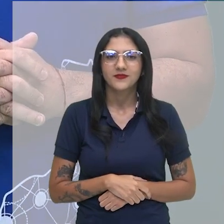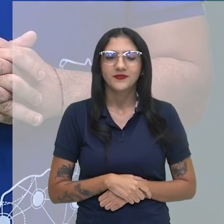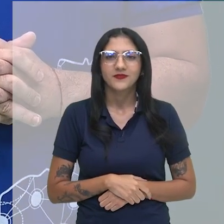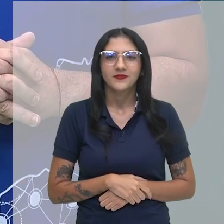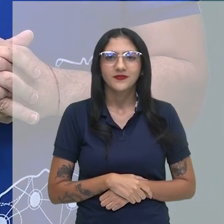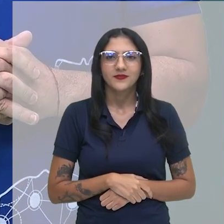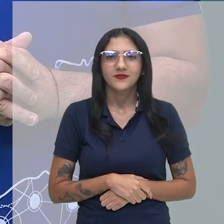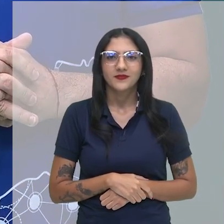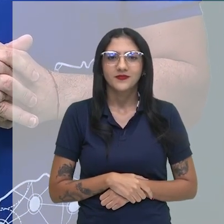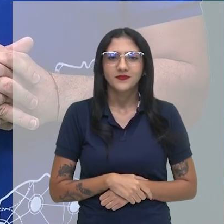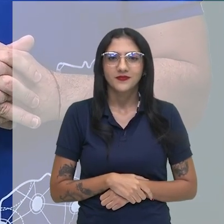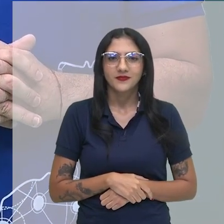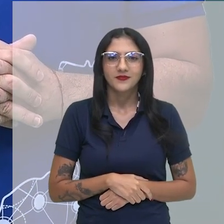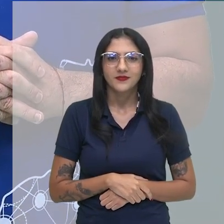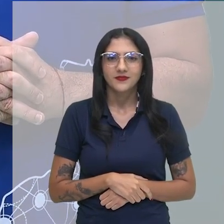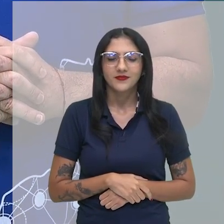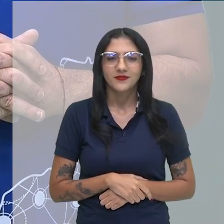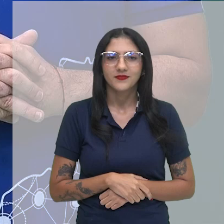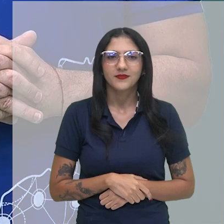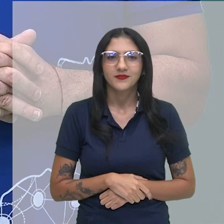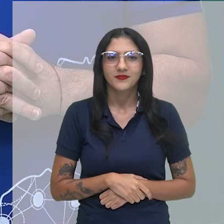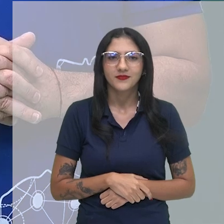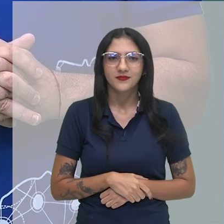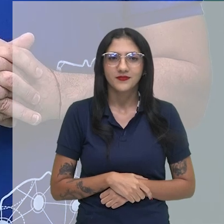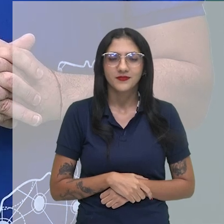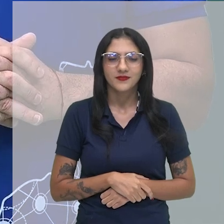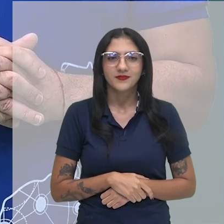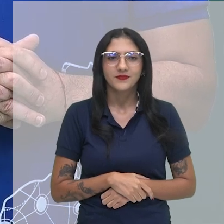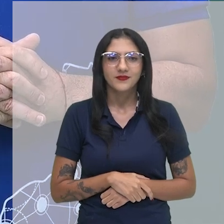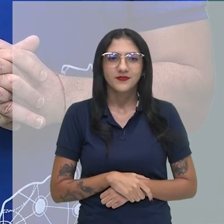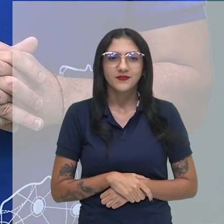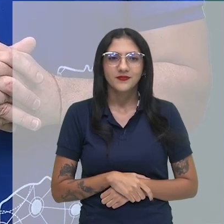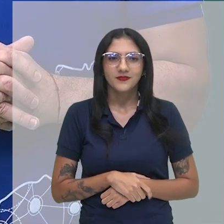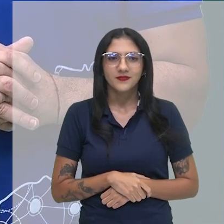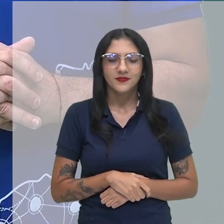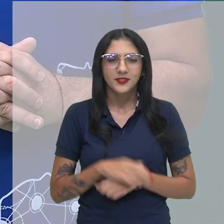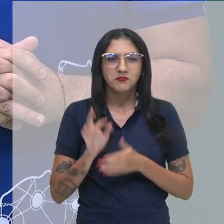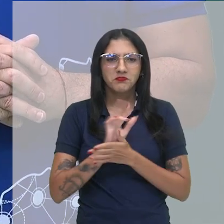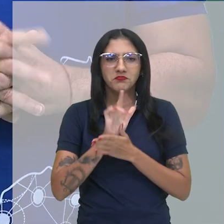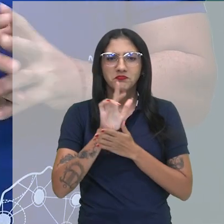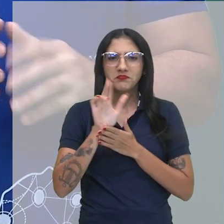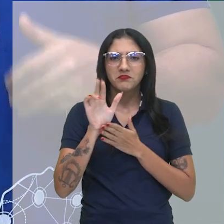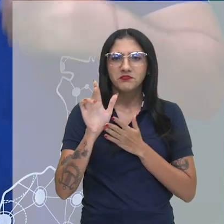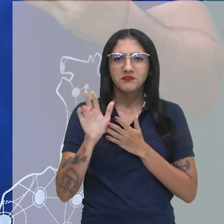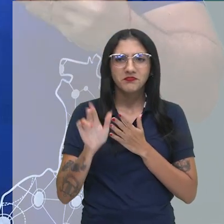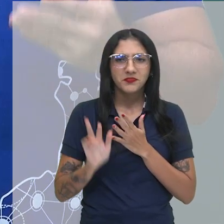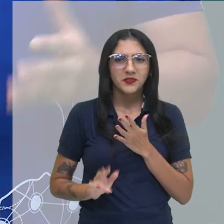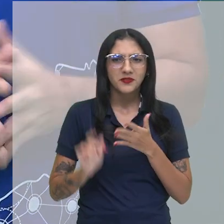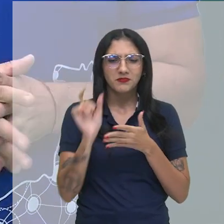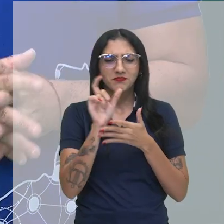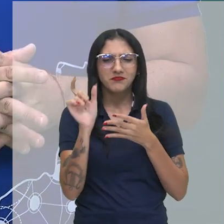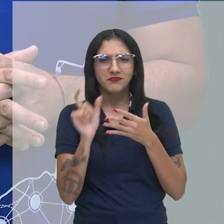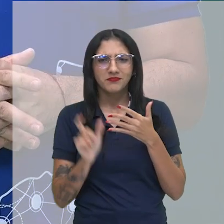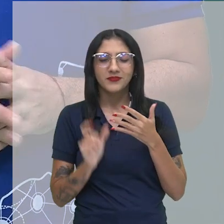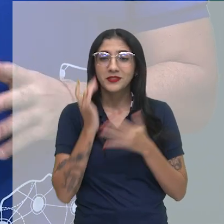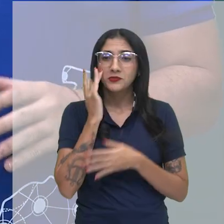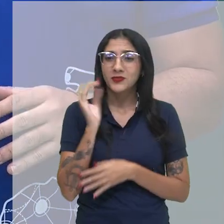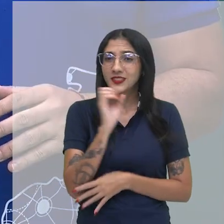Marubô, Baniwa, Ticuna, Nhegatu. Não sei se vocês